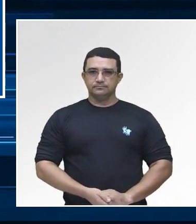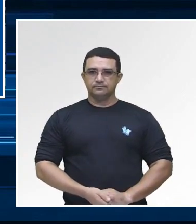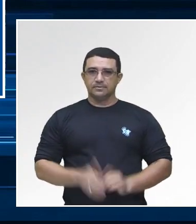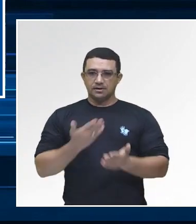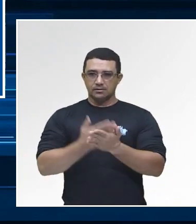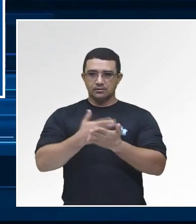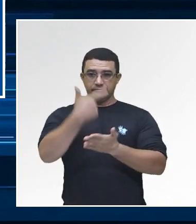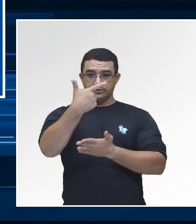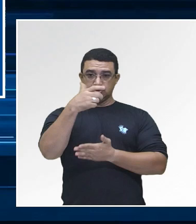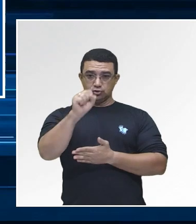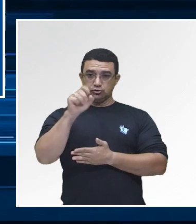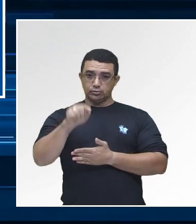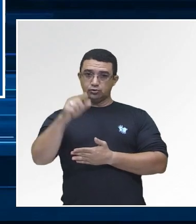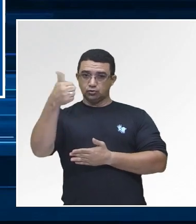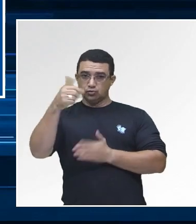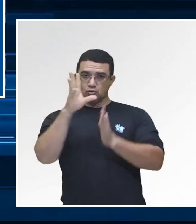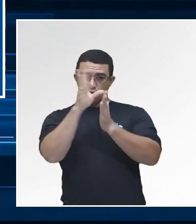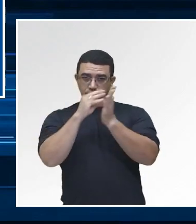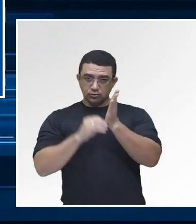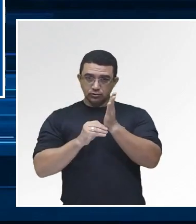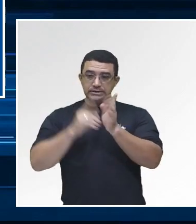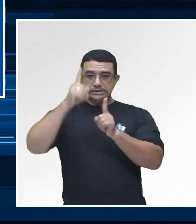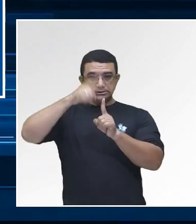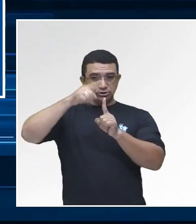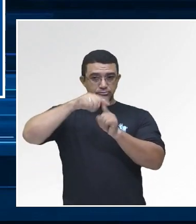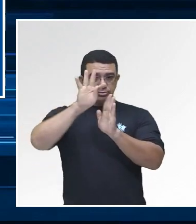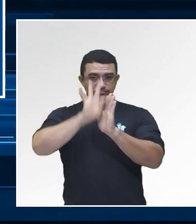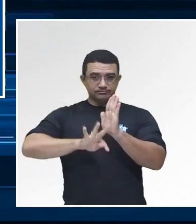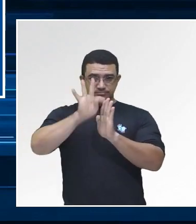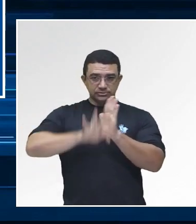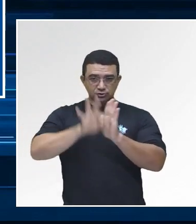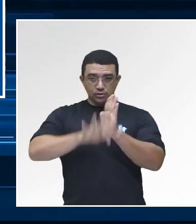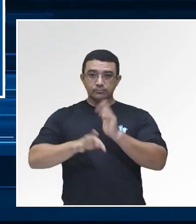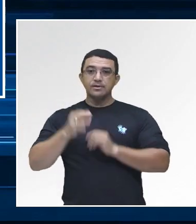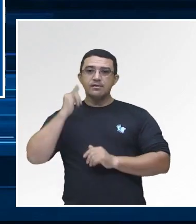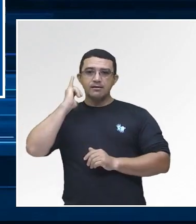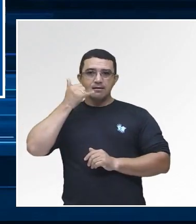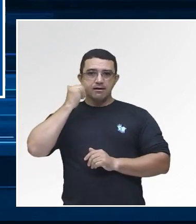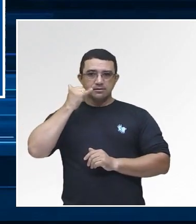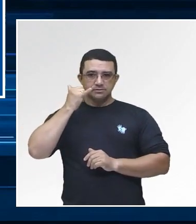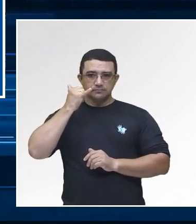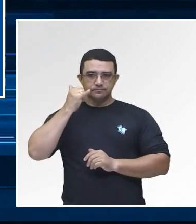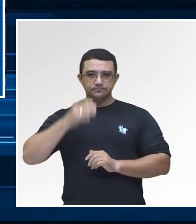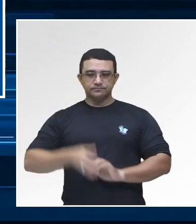Aula 28.1. Conteúdo. Tipo textual. Narração.